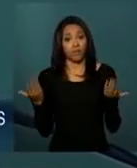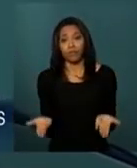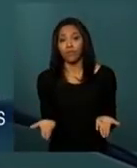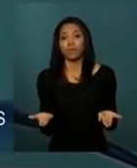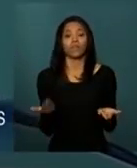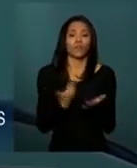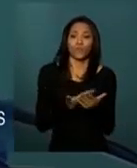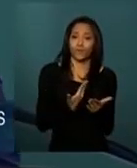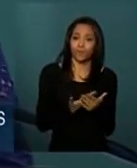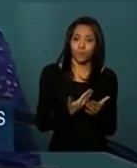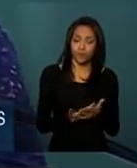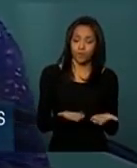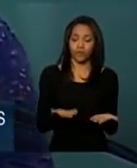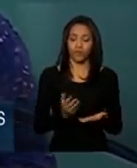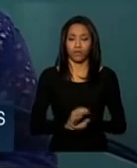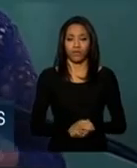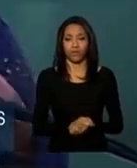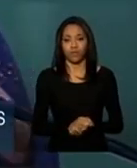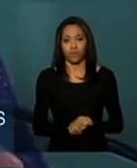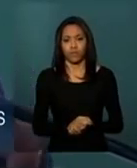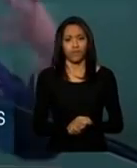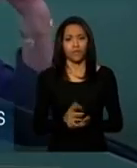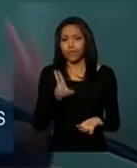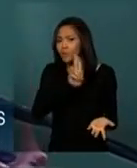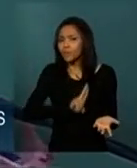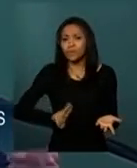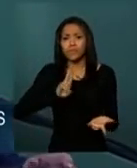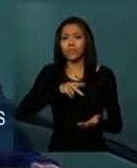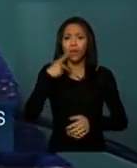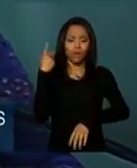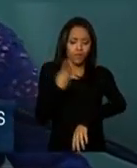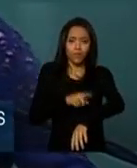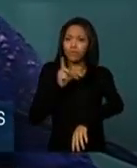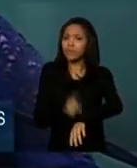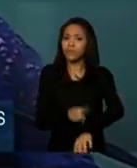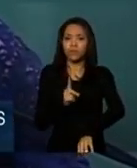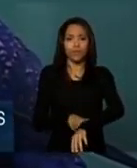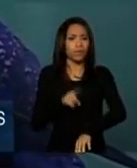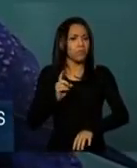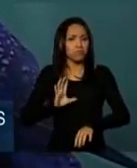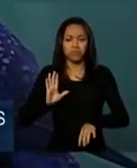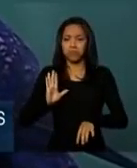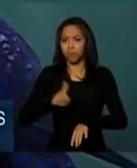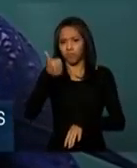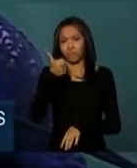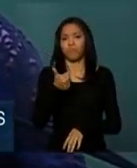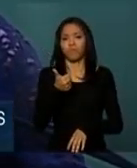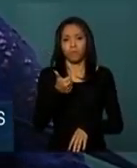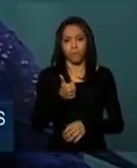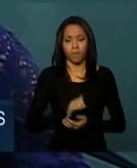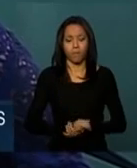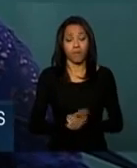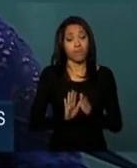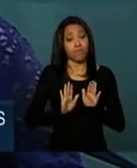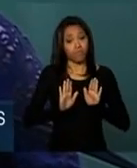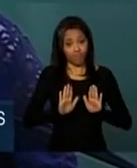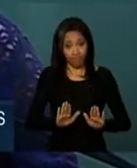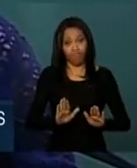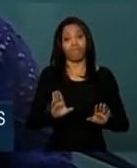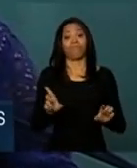para estudarem, para usarem seu tempo como melhor quiserem. Mas